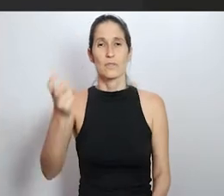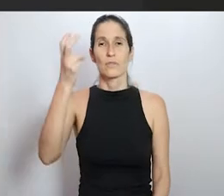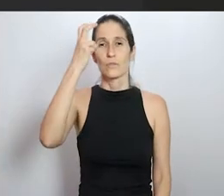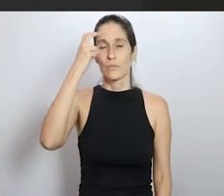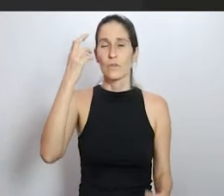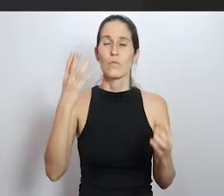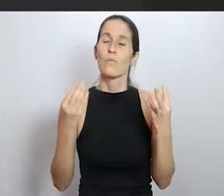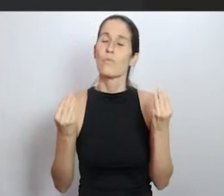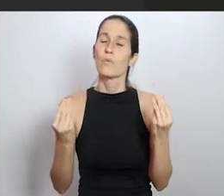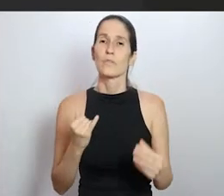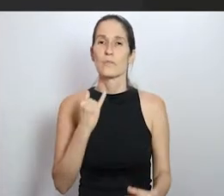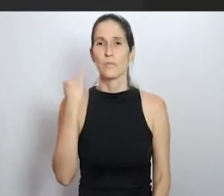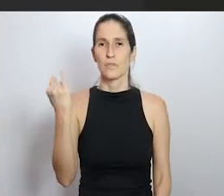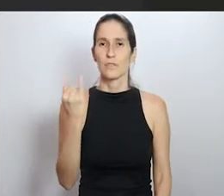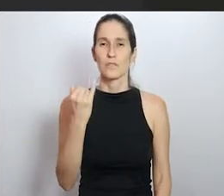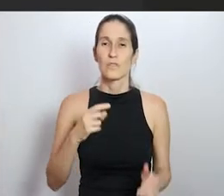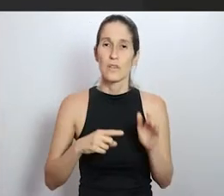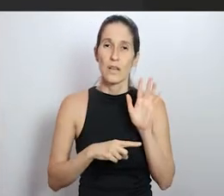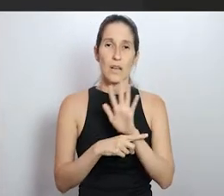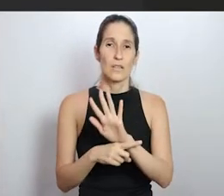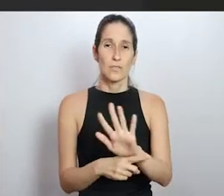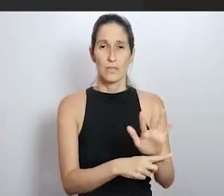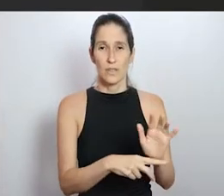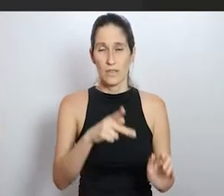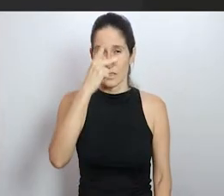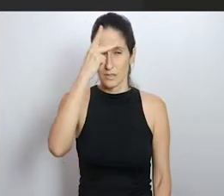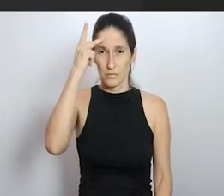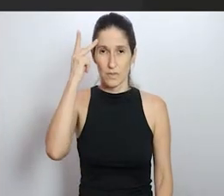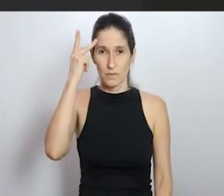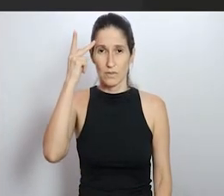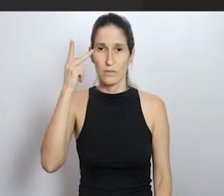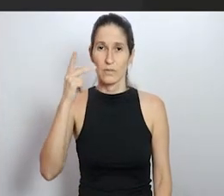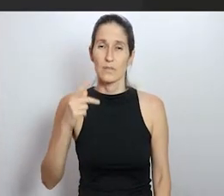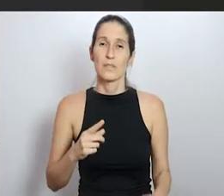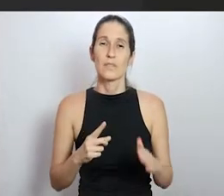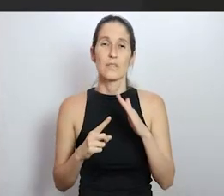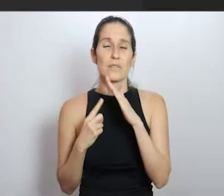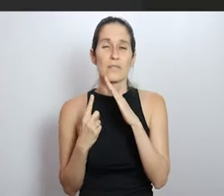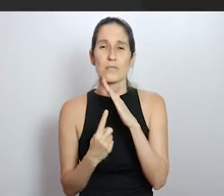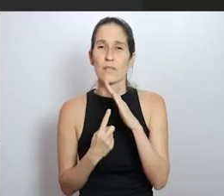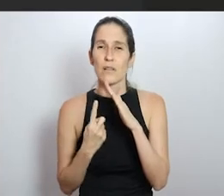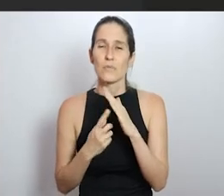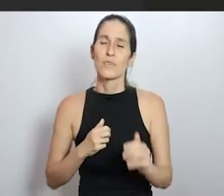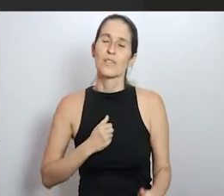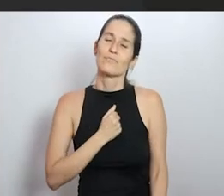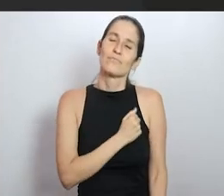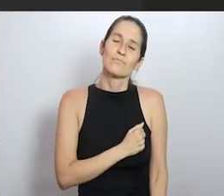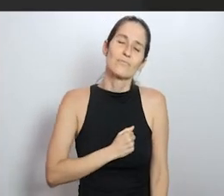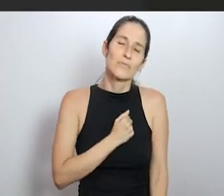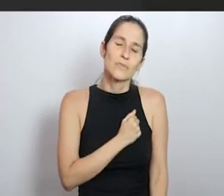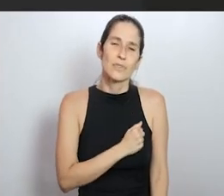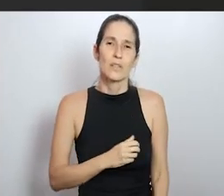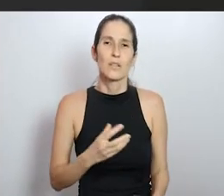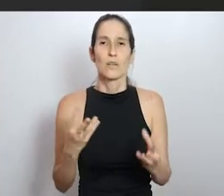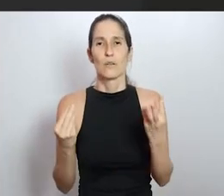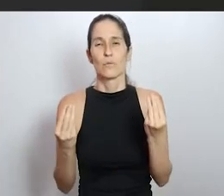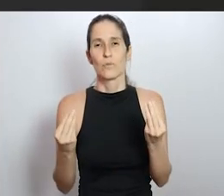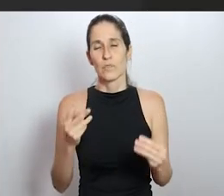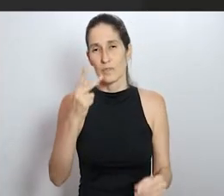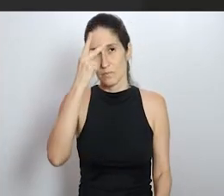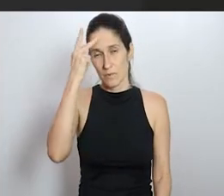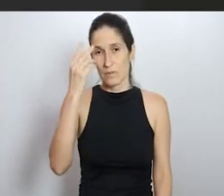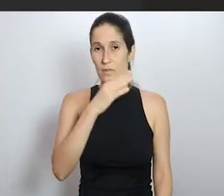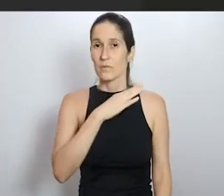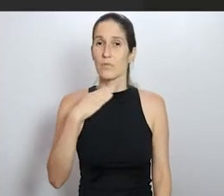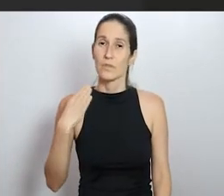ferramentas essenciais para que a gente passe por esse momento de isolamento, de tanta saudade e de